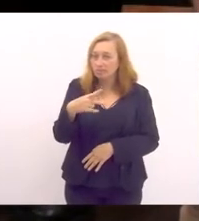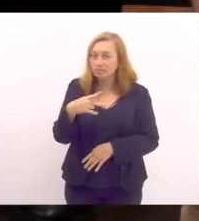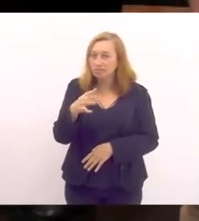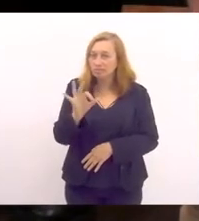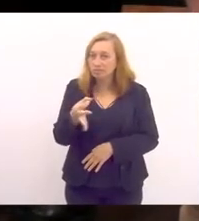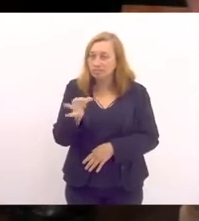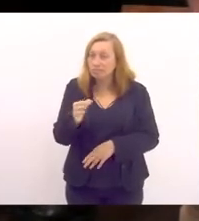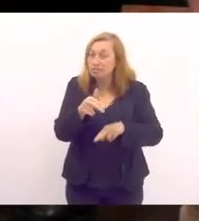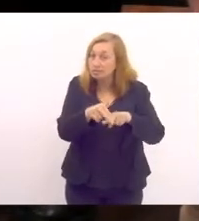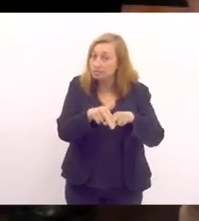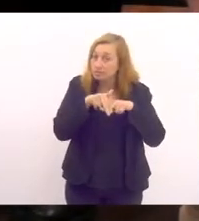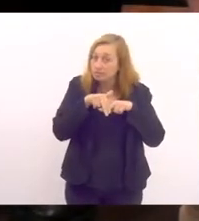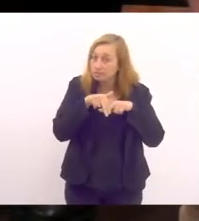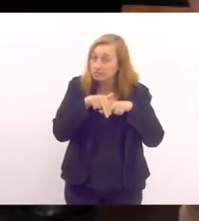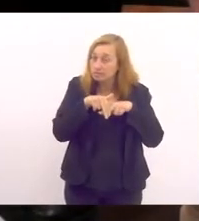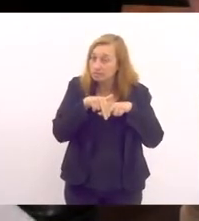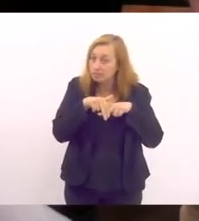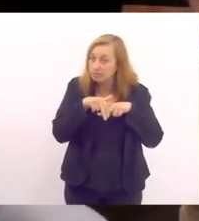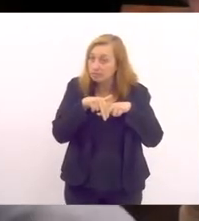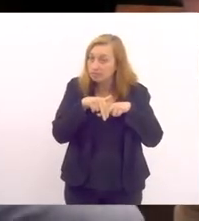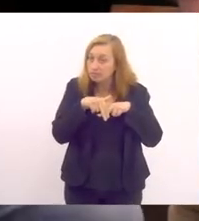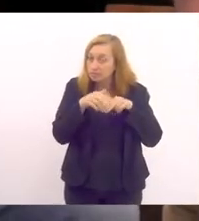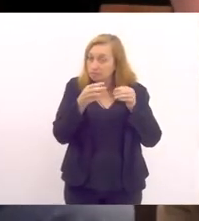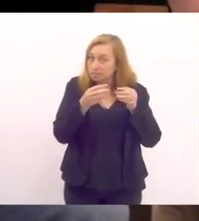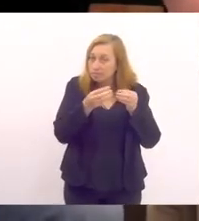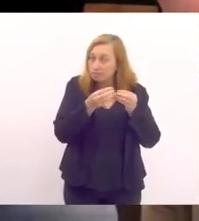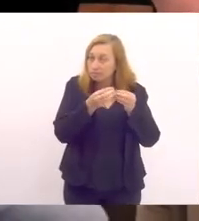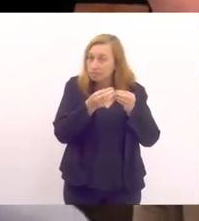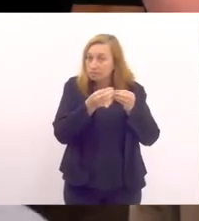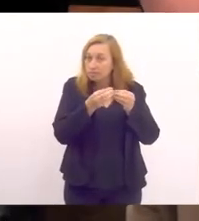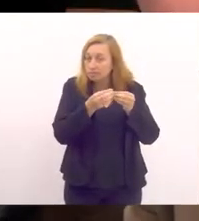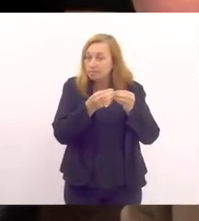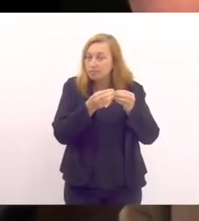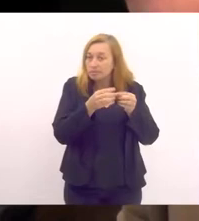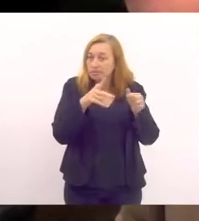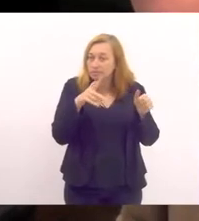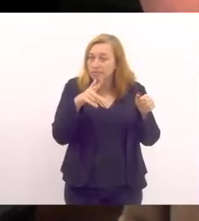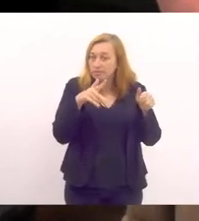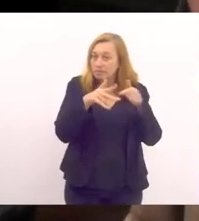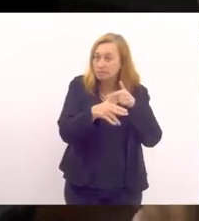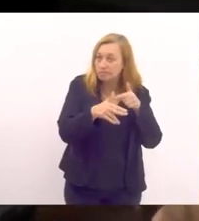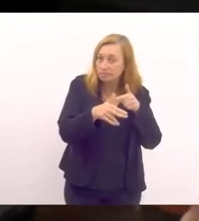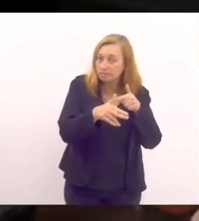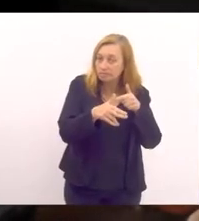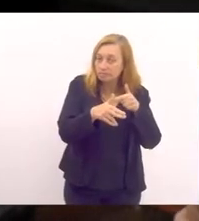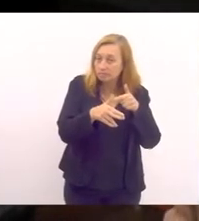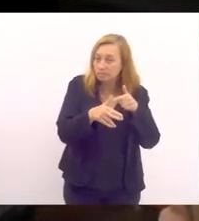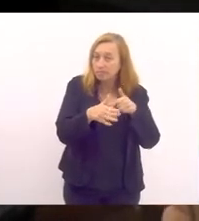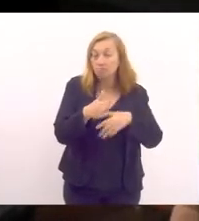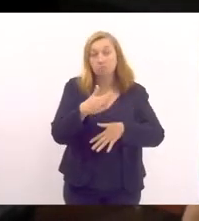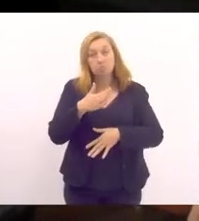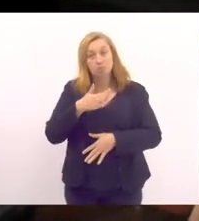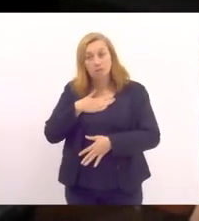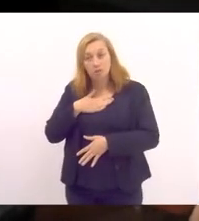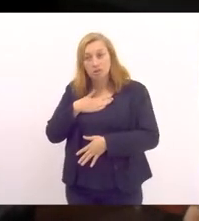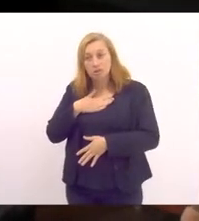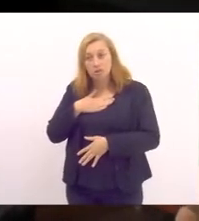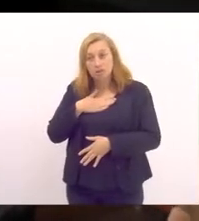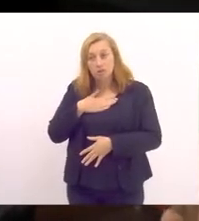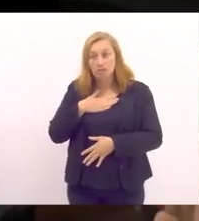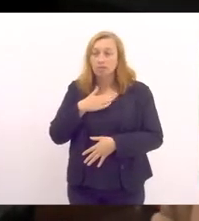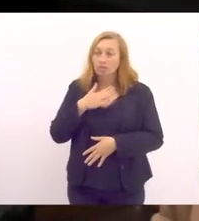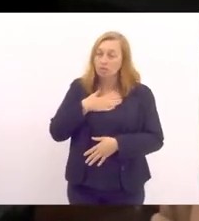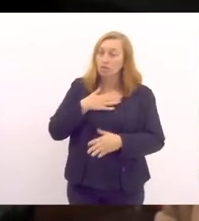inclusive, motivo de um rompimento em 2008, meu, com o meu